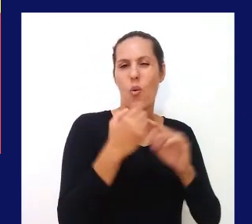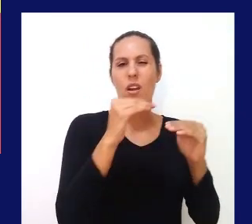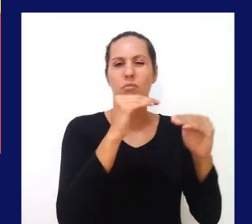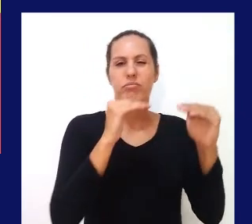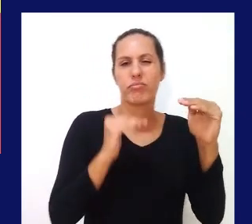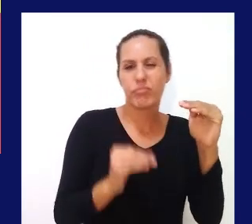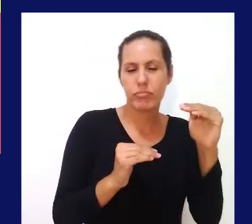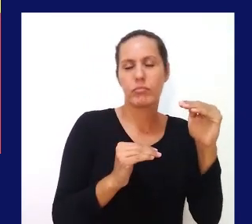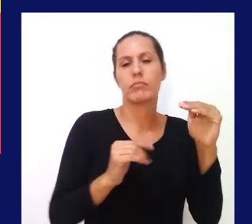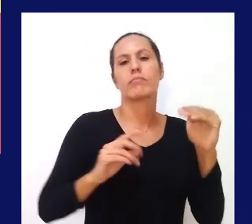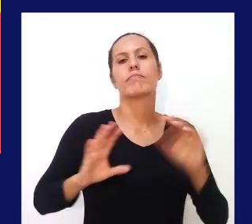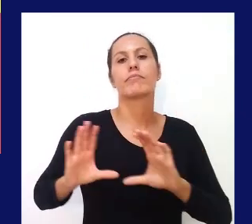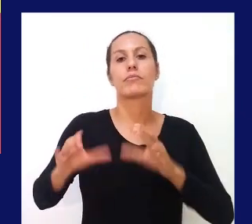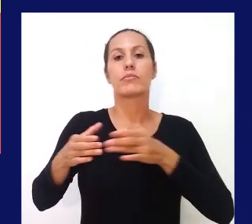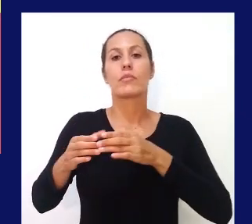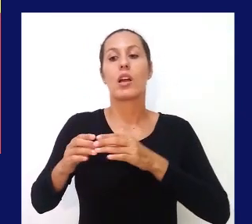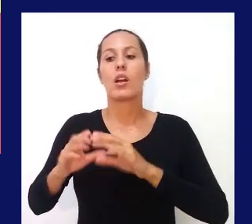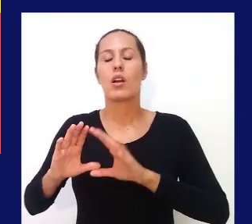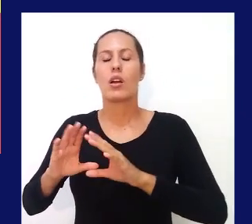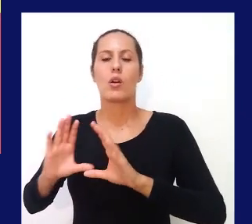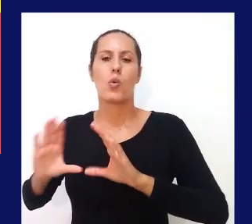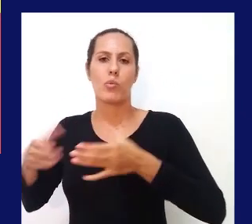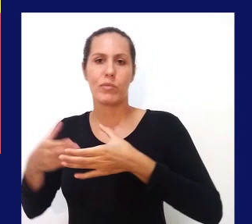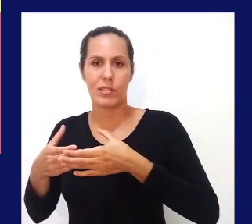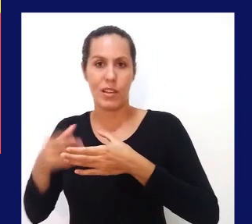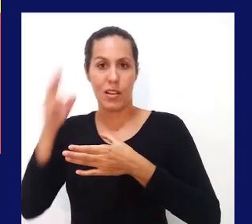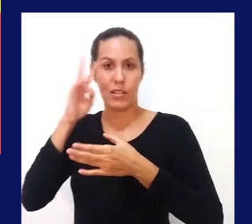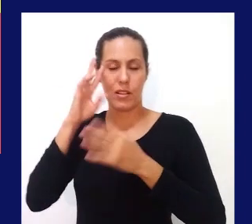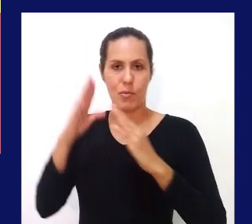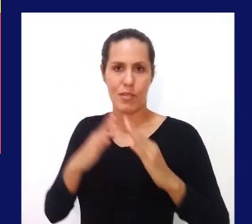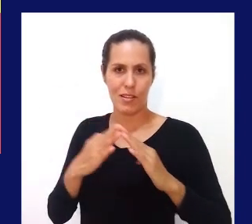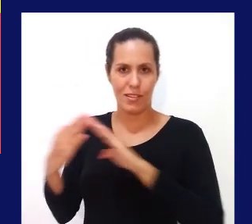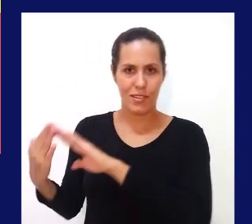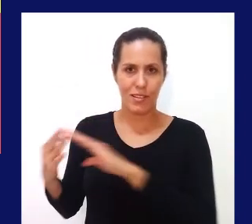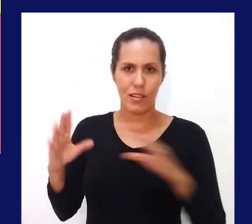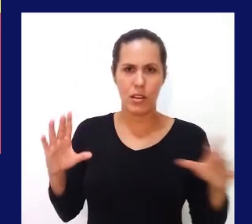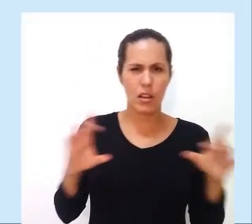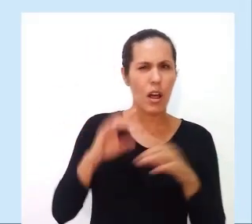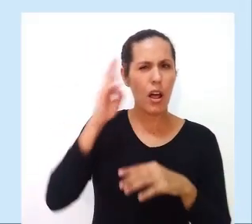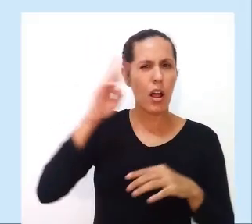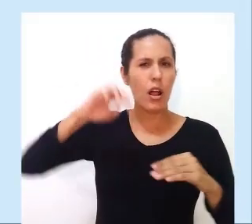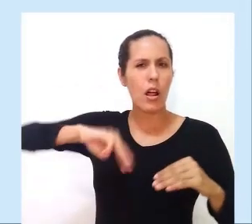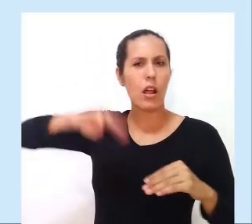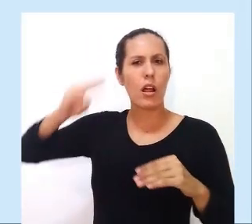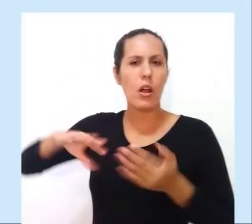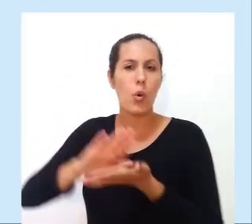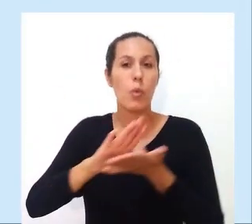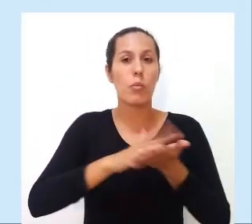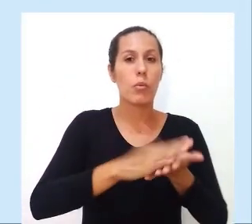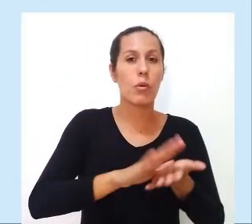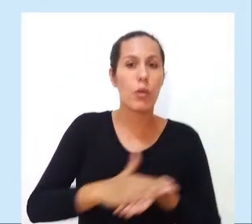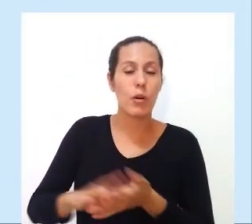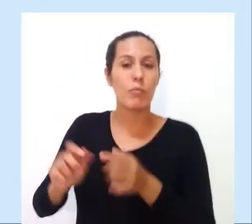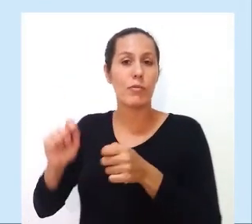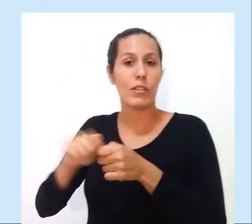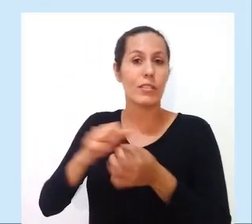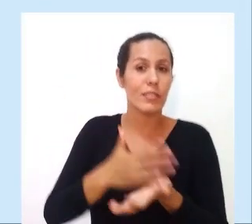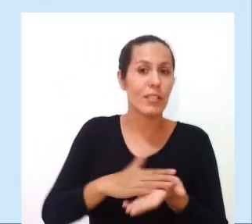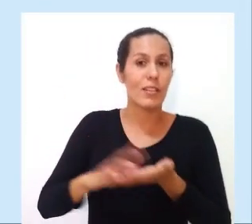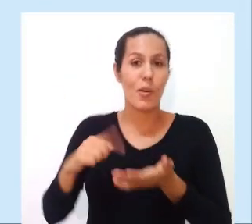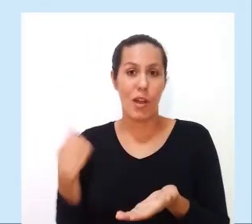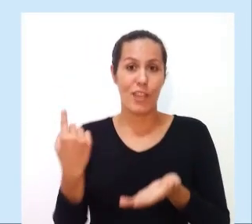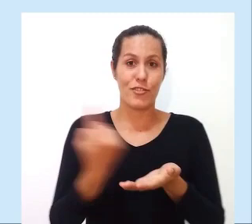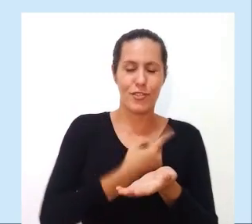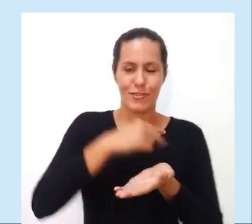sua relação com as comunidades, com as favelas. Lembra? O morro foi feito do samba,